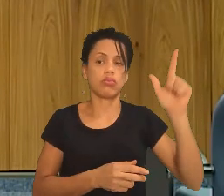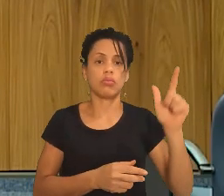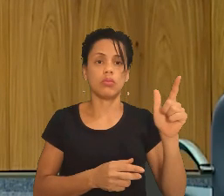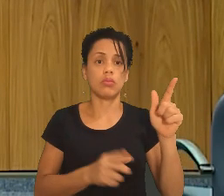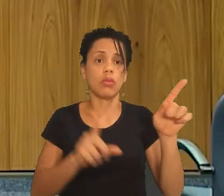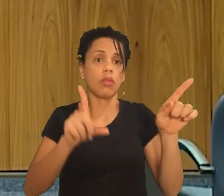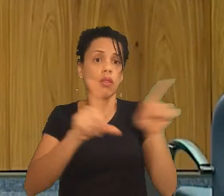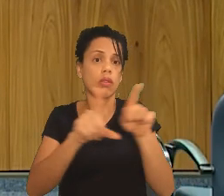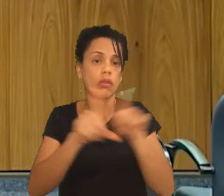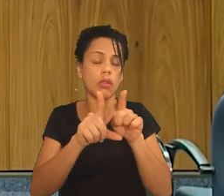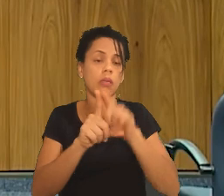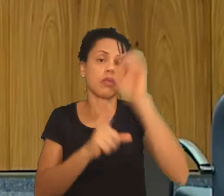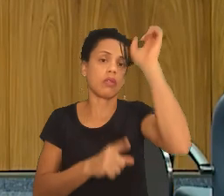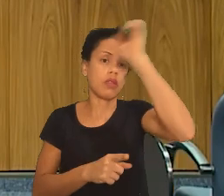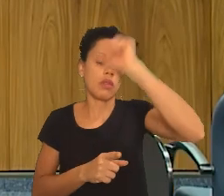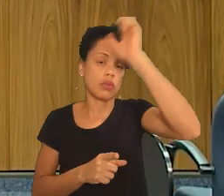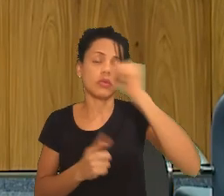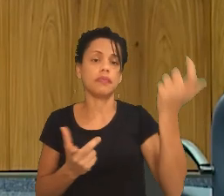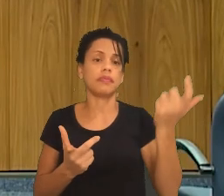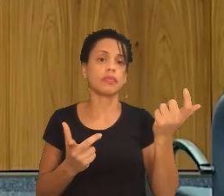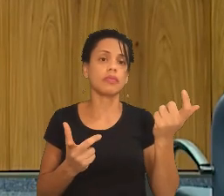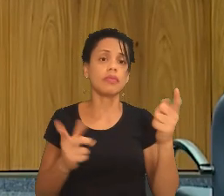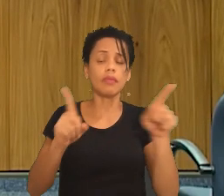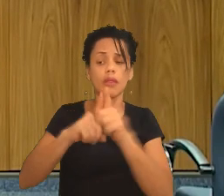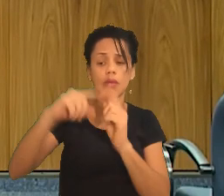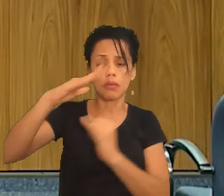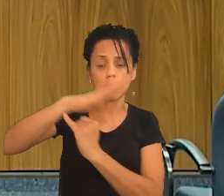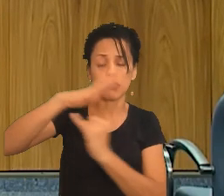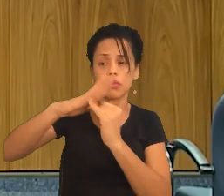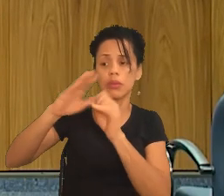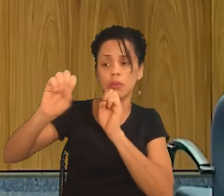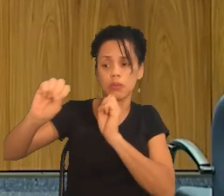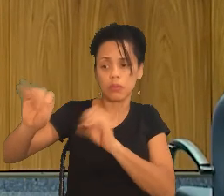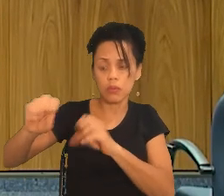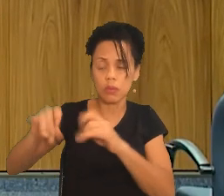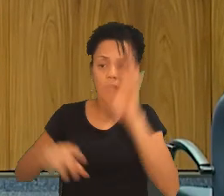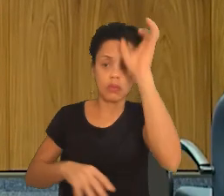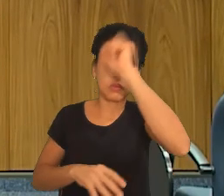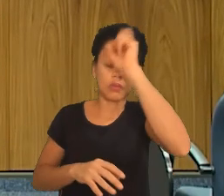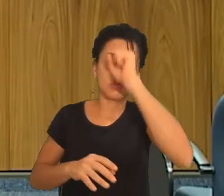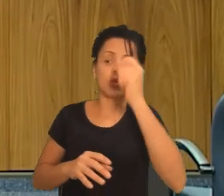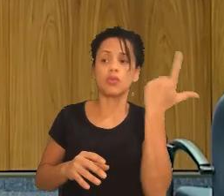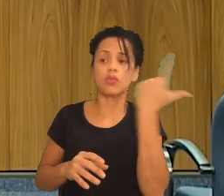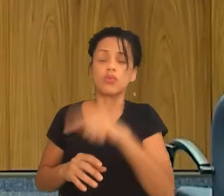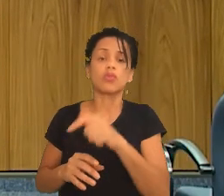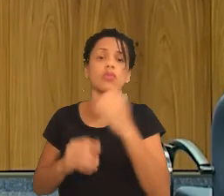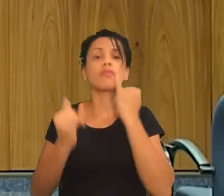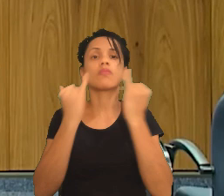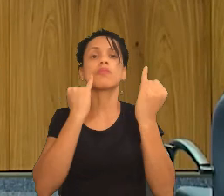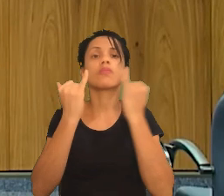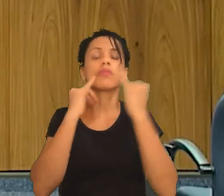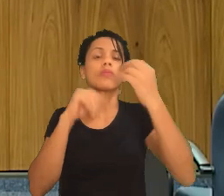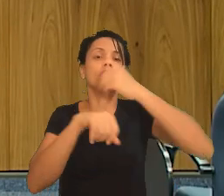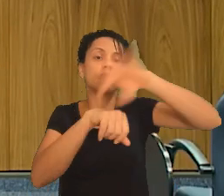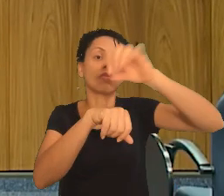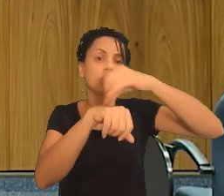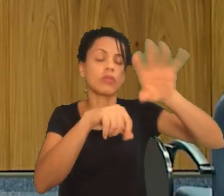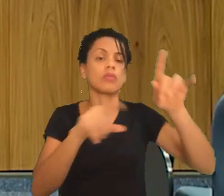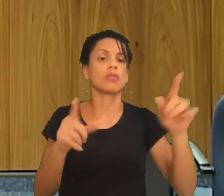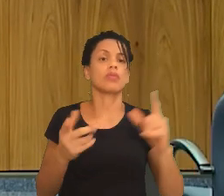de aprendizagem, com uma inventividade institucional capaz de canalizar a formação de novas subjetividades, de novos